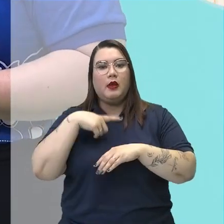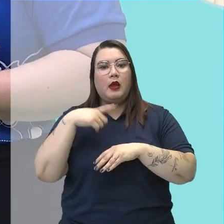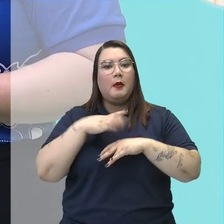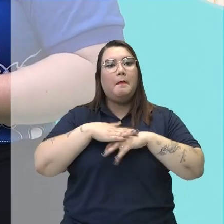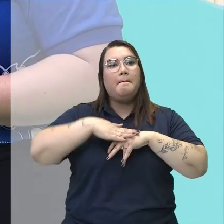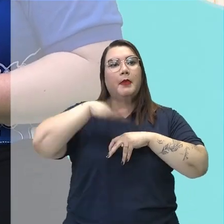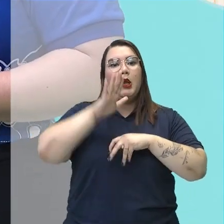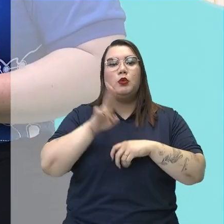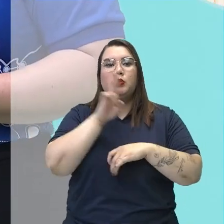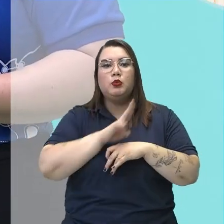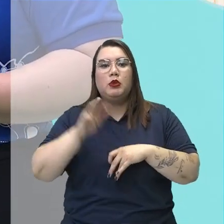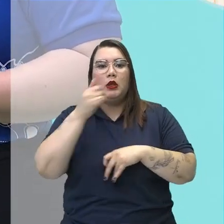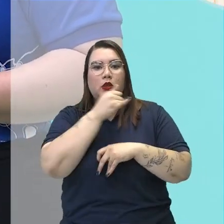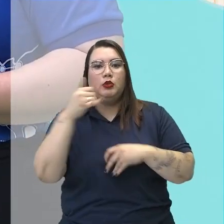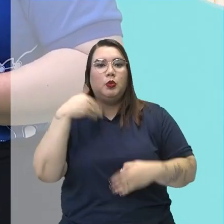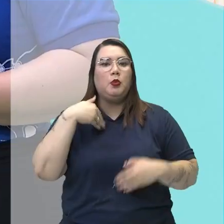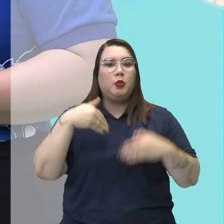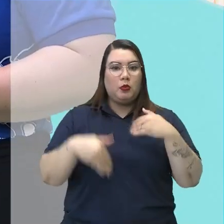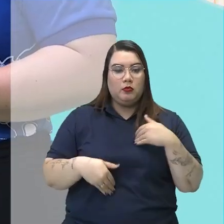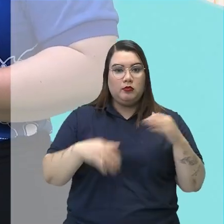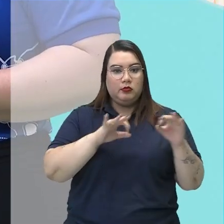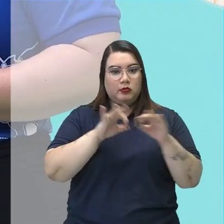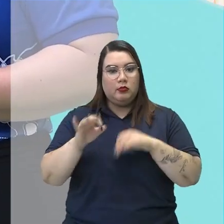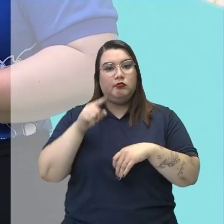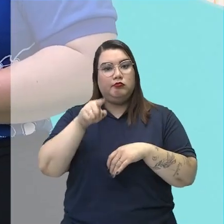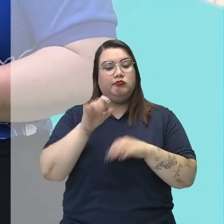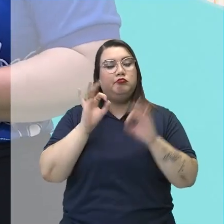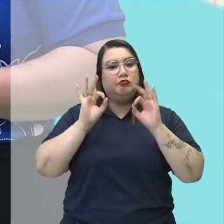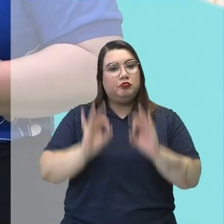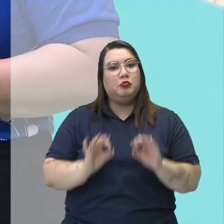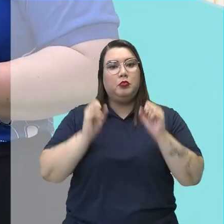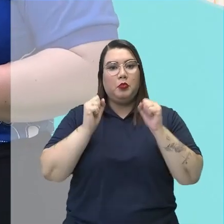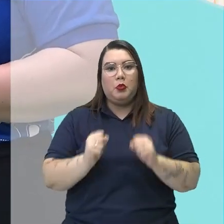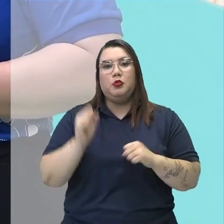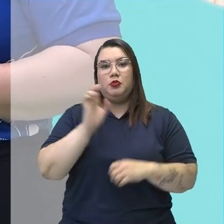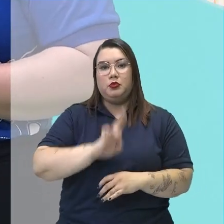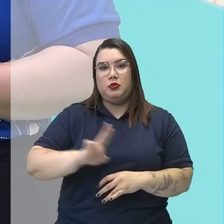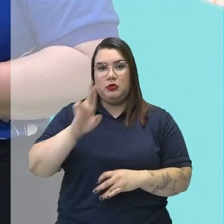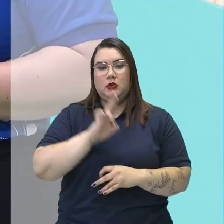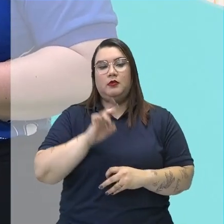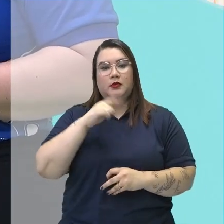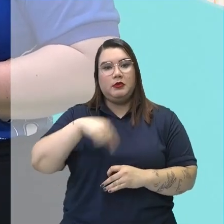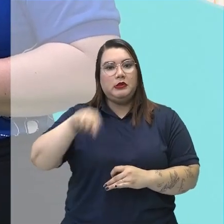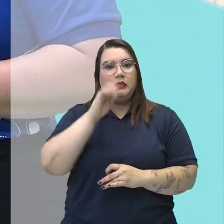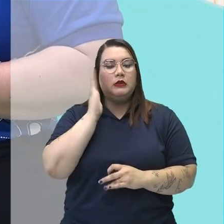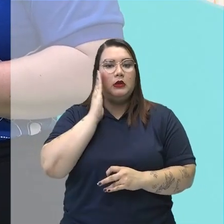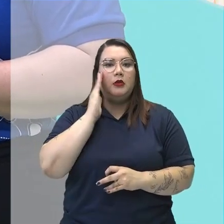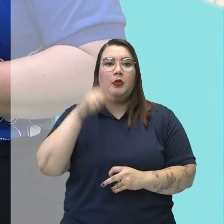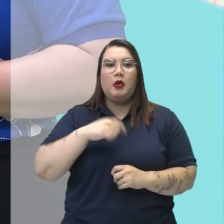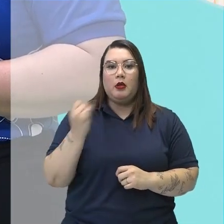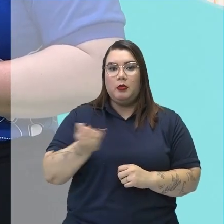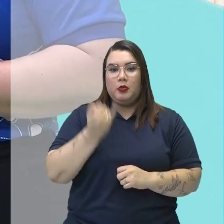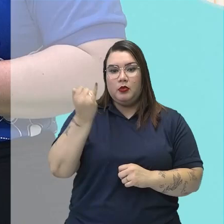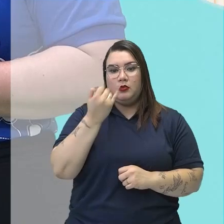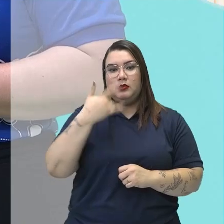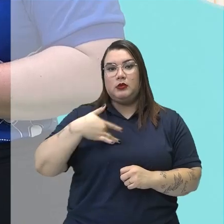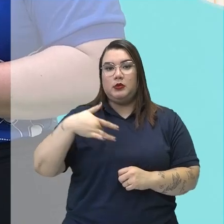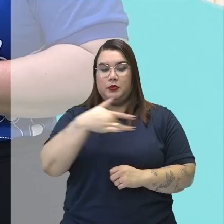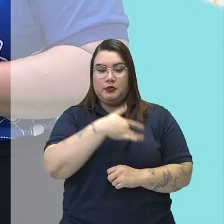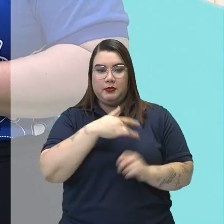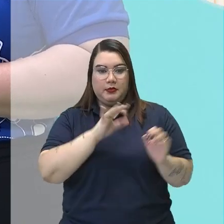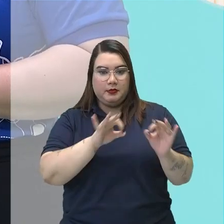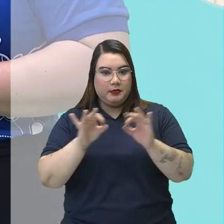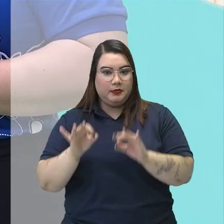de energia. Essas atividades são válidas, né? Vocês sabem disso, é muito importante aí para manter a nossa saúde,